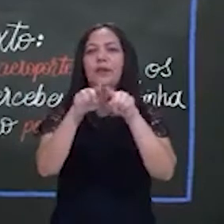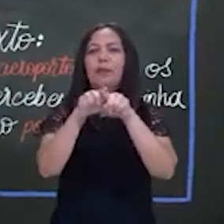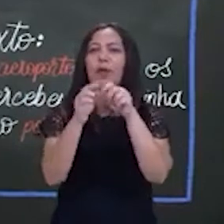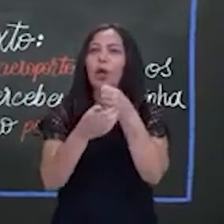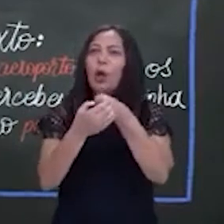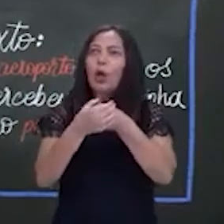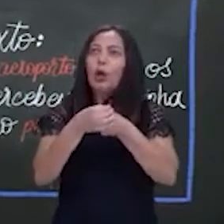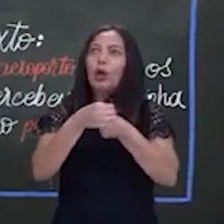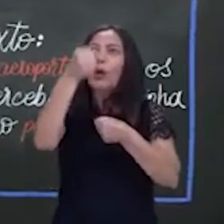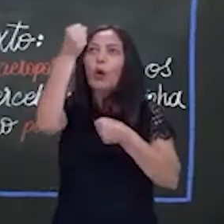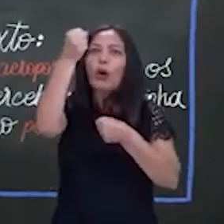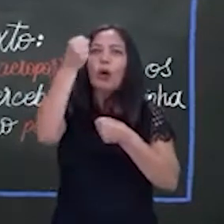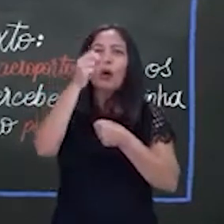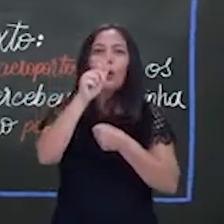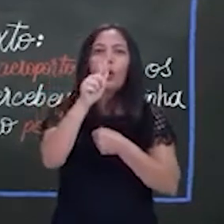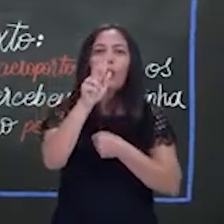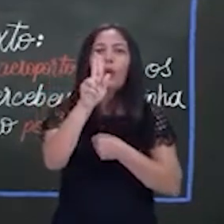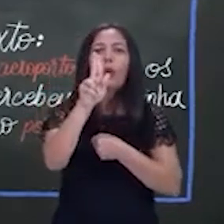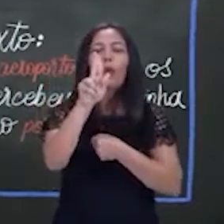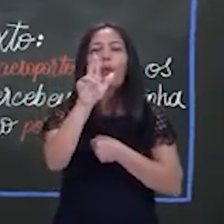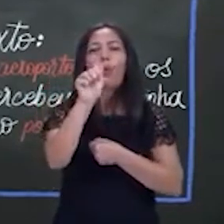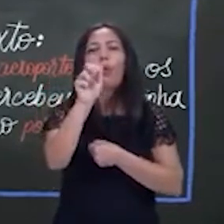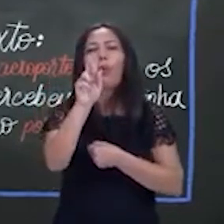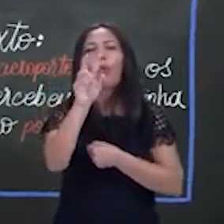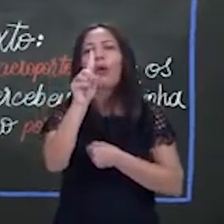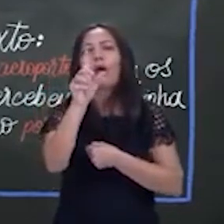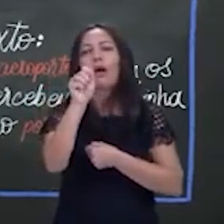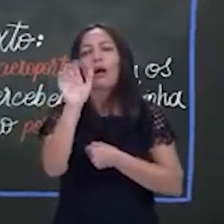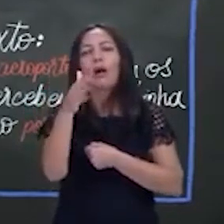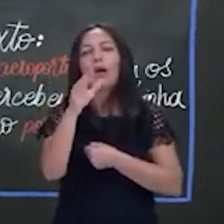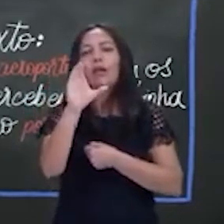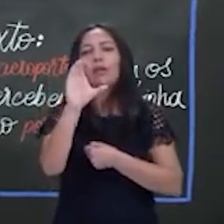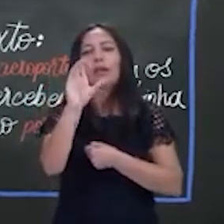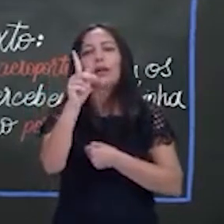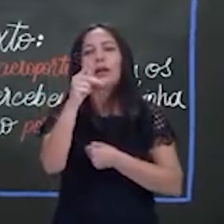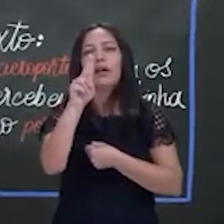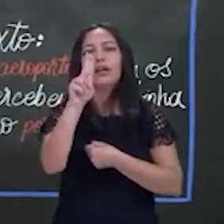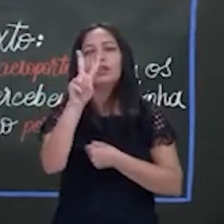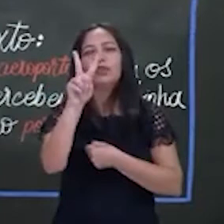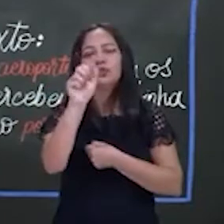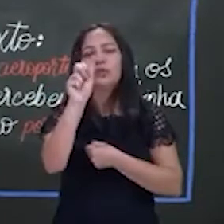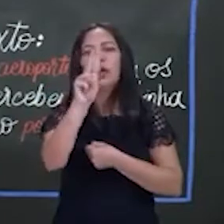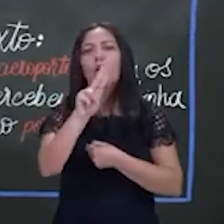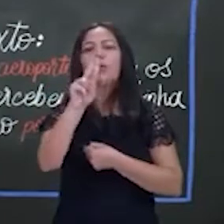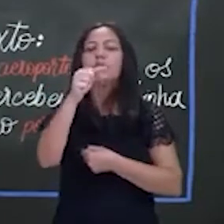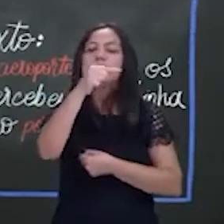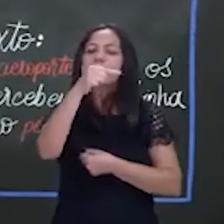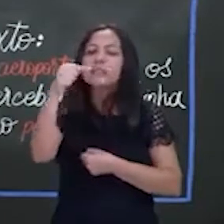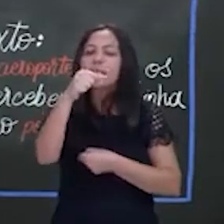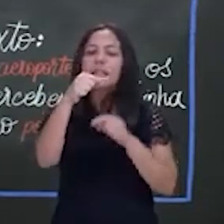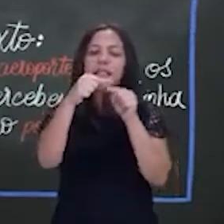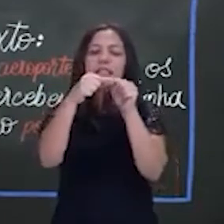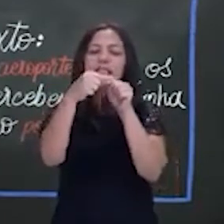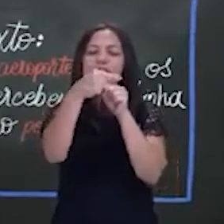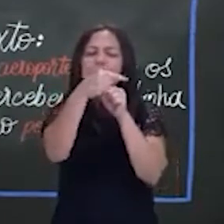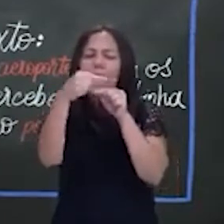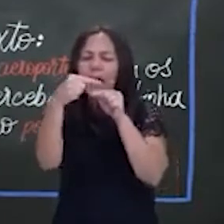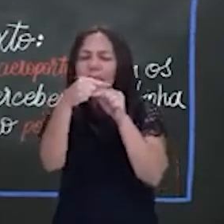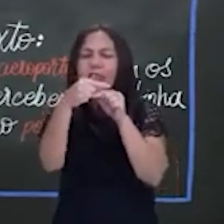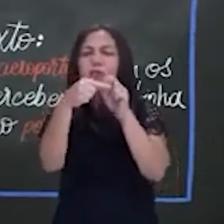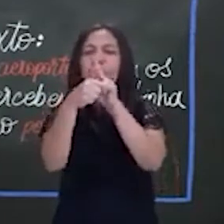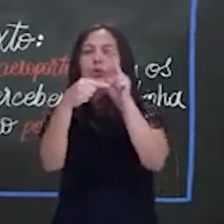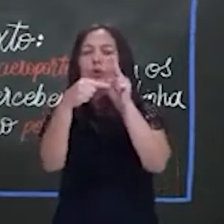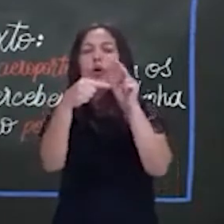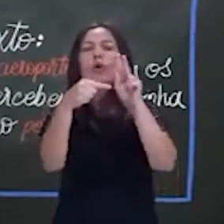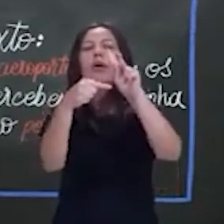Esse hífen, esse tracinho que alguns chamam, né? Vamos aprender que o nome dele é hífen, ok? O nome desse tracinho aí que une os substantivos compostos é hífen,